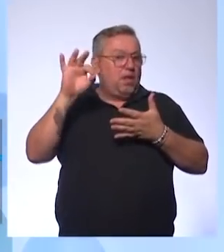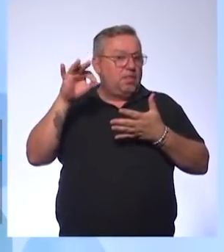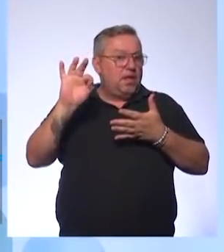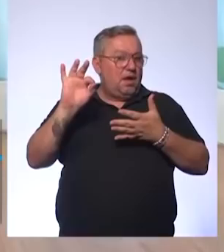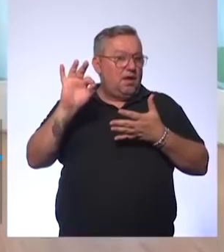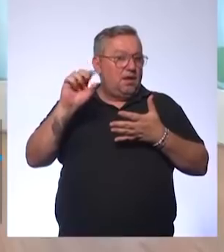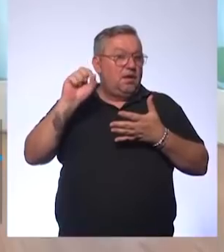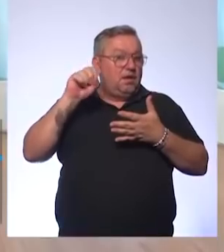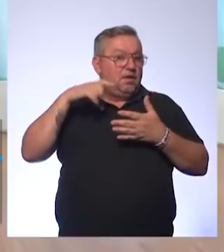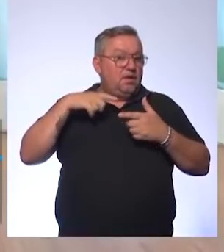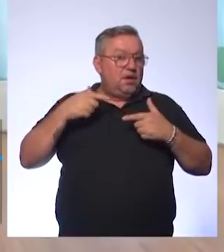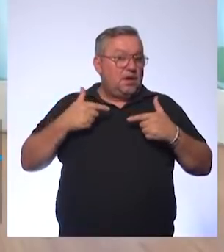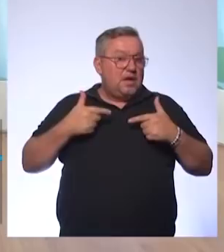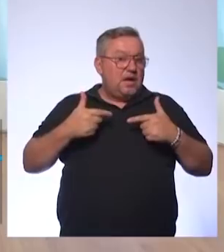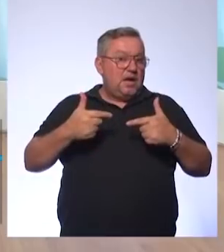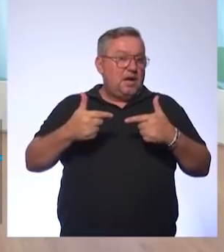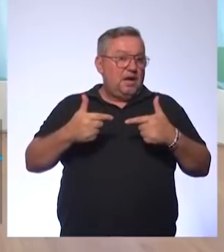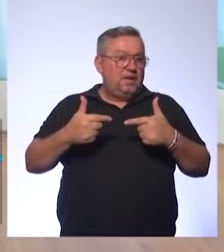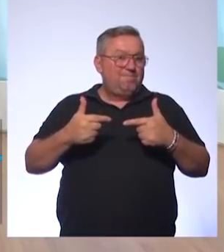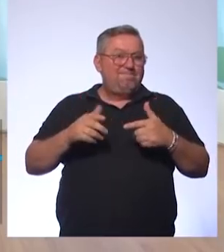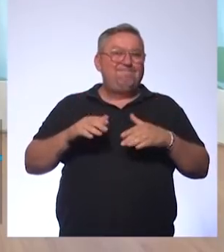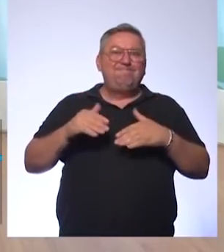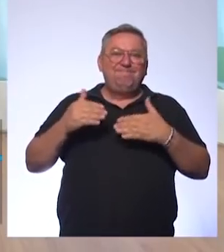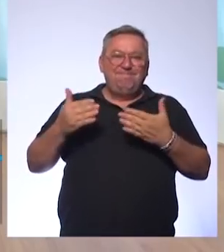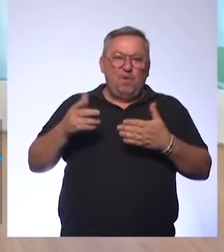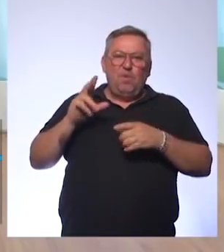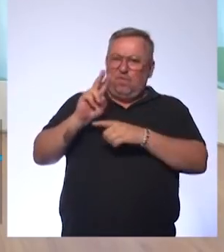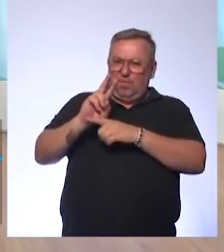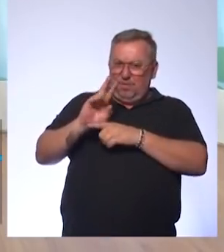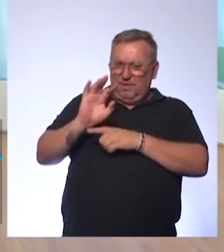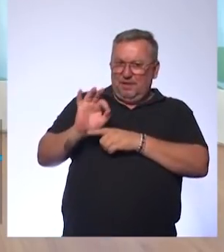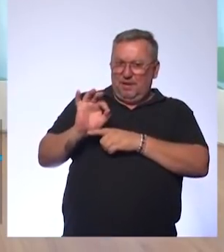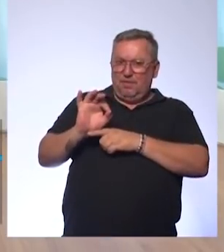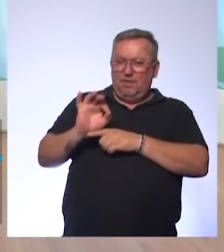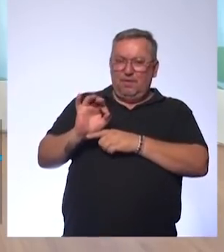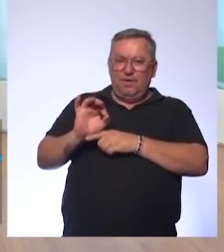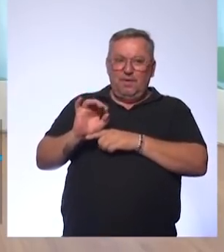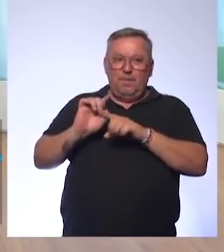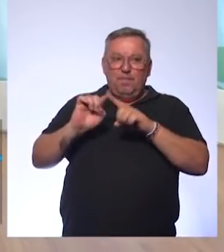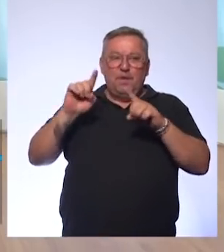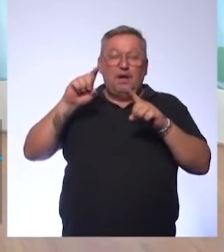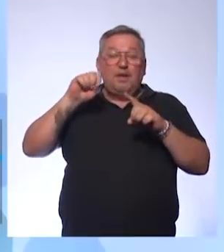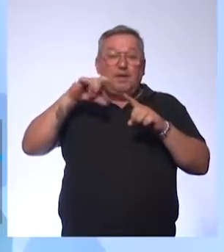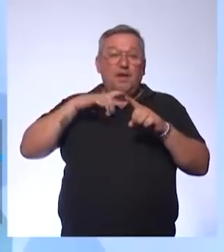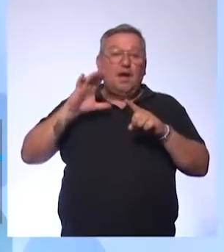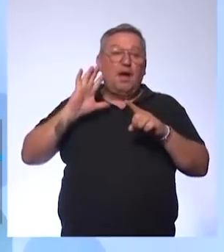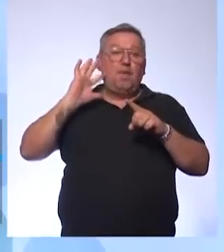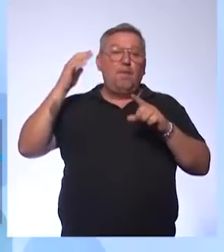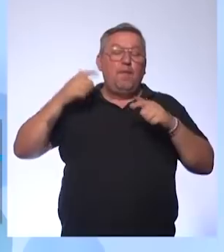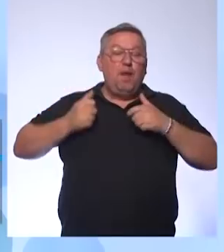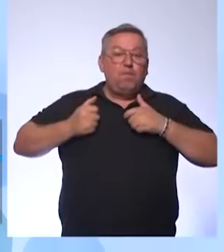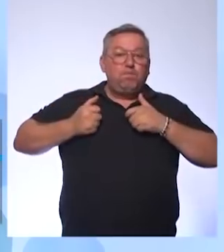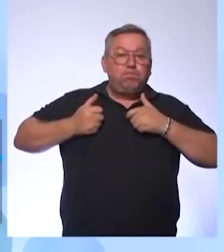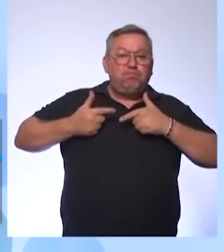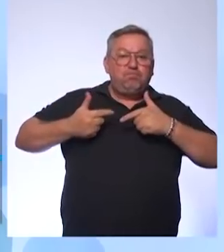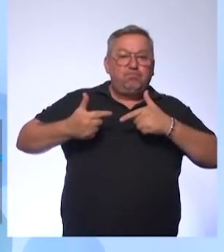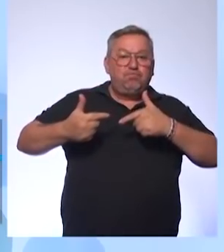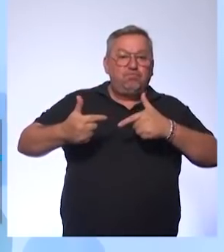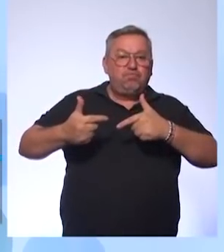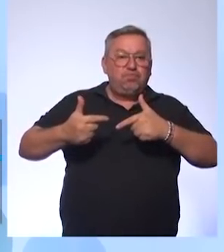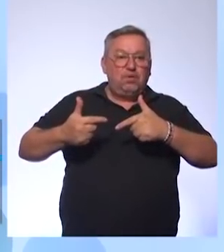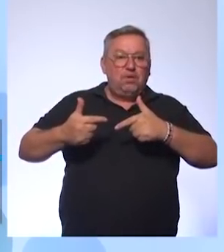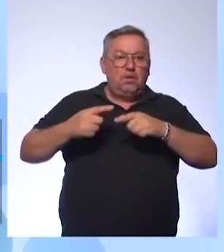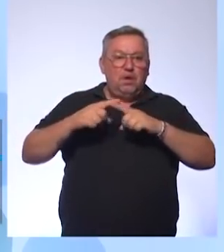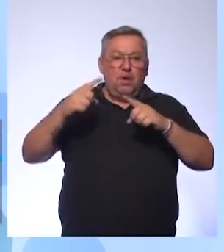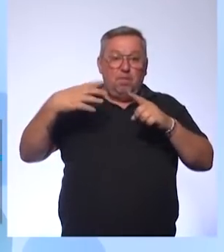Se tiver guerra, então, eu vou te proteger, certo? Certo. Só que se tiver guerra, eu não vou mandar meus filhos nobres